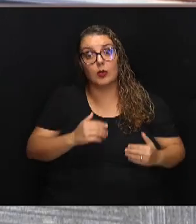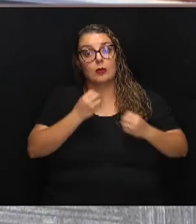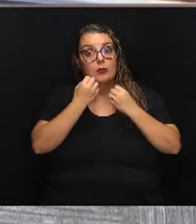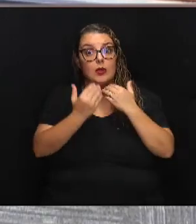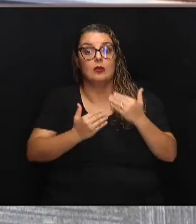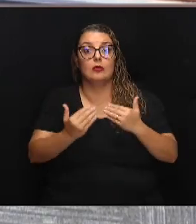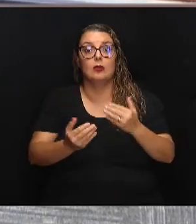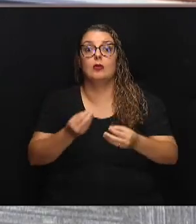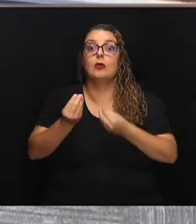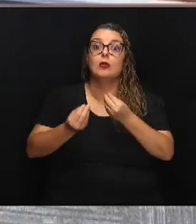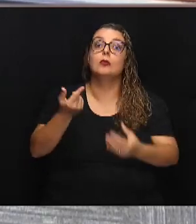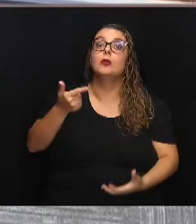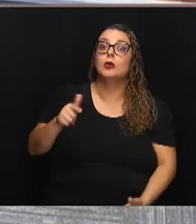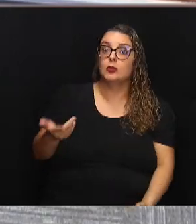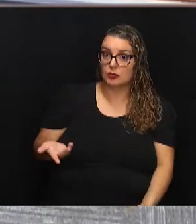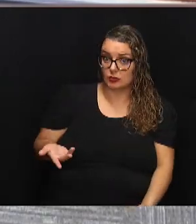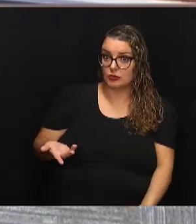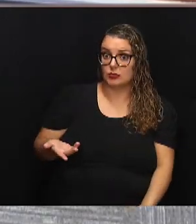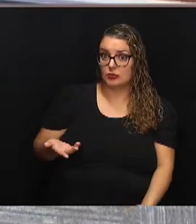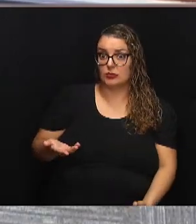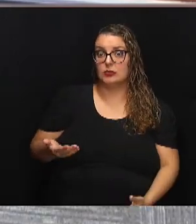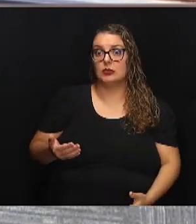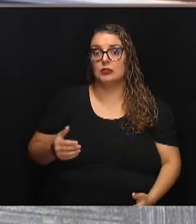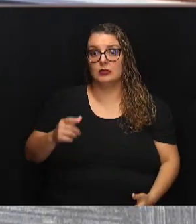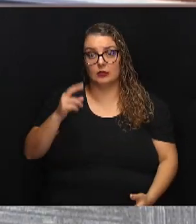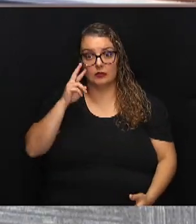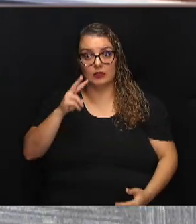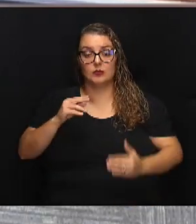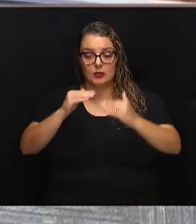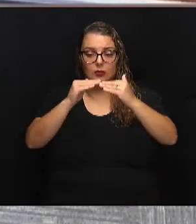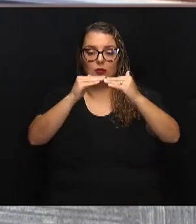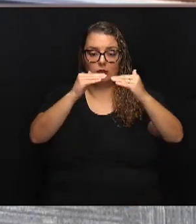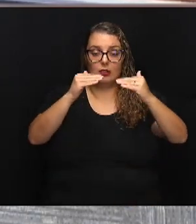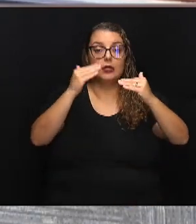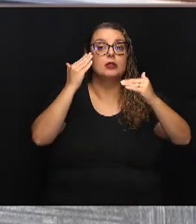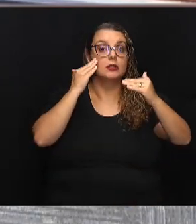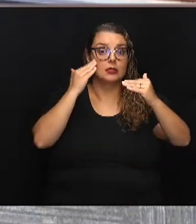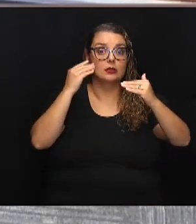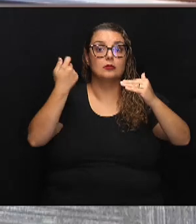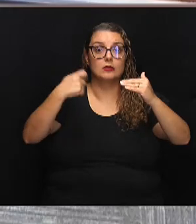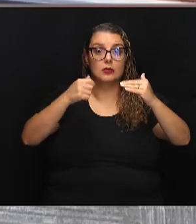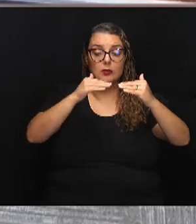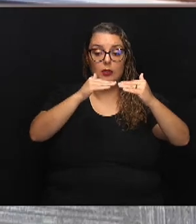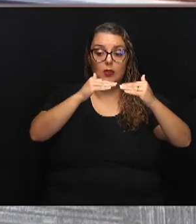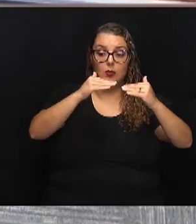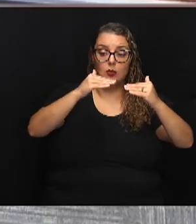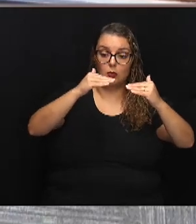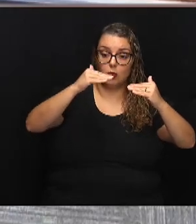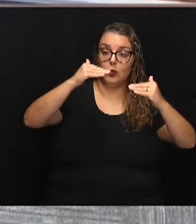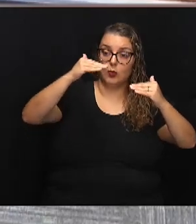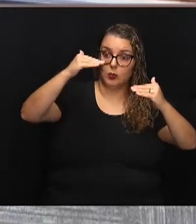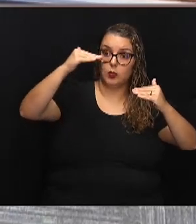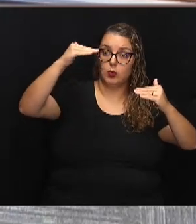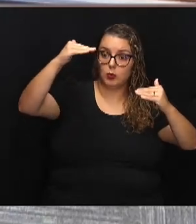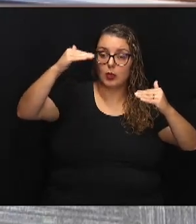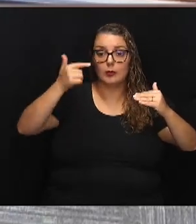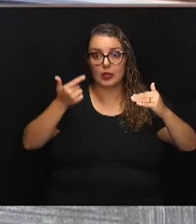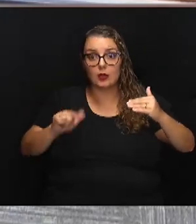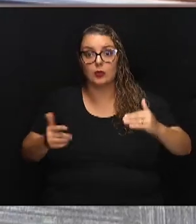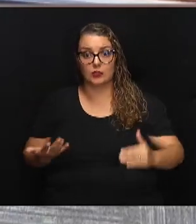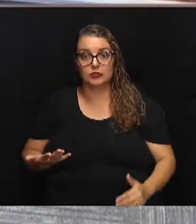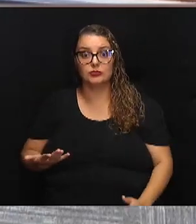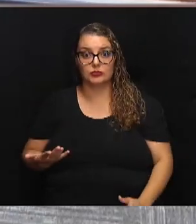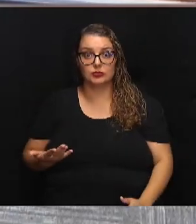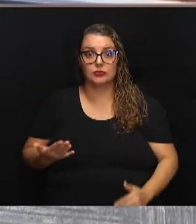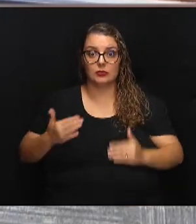que eu continuo? Então, veja, eu estou aqui em cima ainda, então eles entenderam, espera aí, nós temos que fazer alguma coisa aqui para a gente conseguir manter